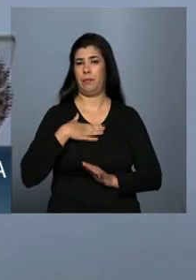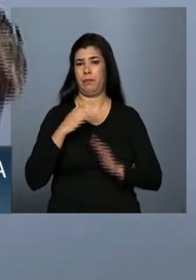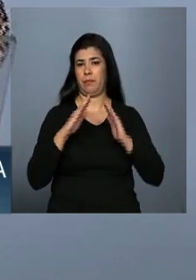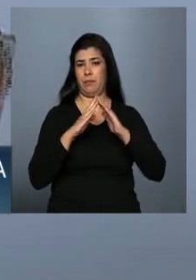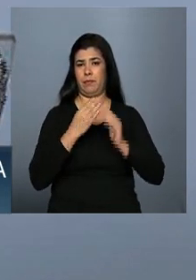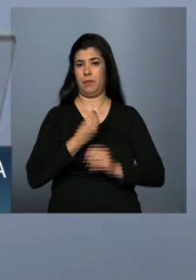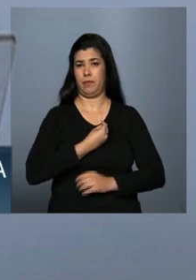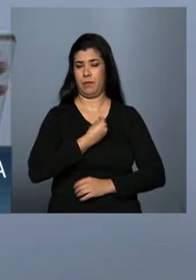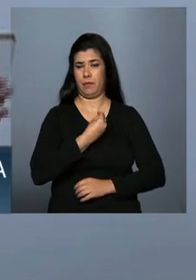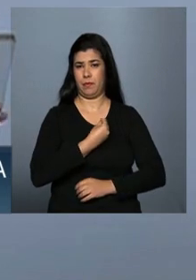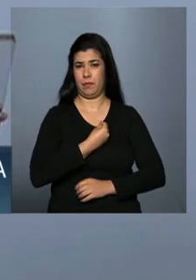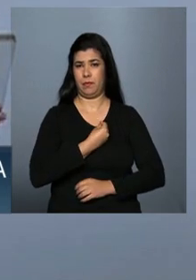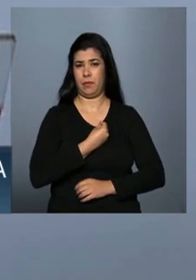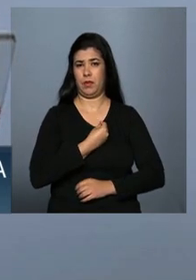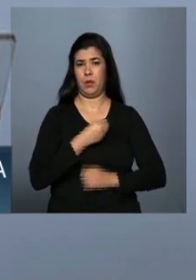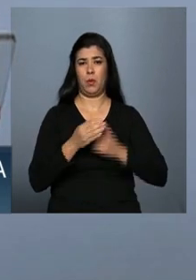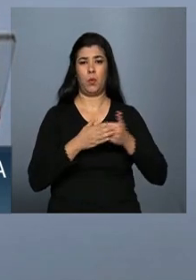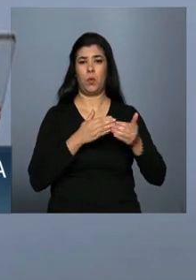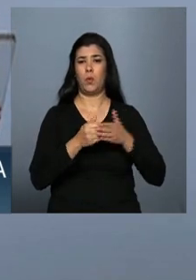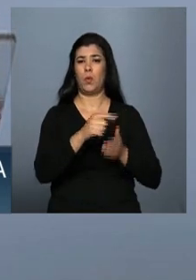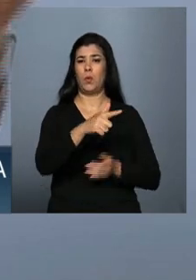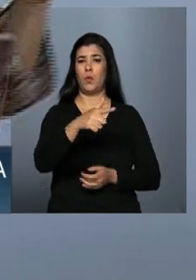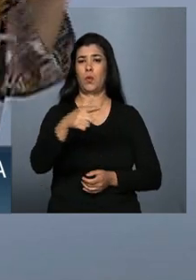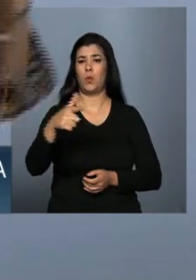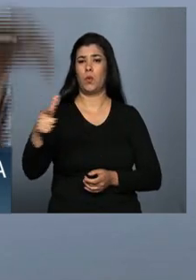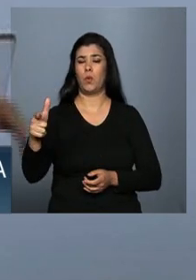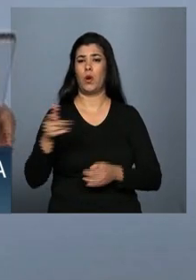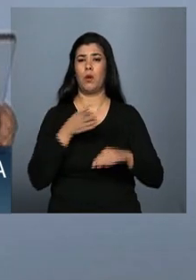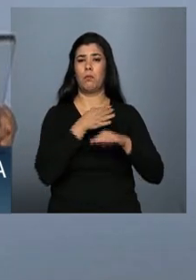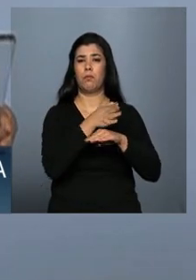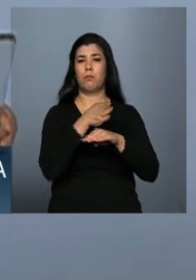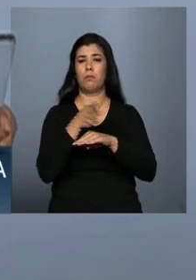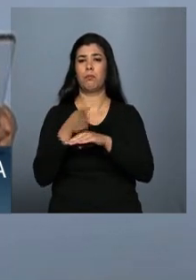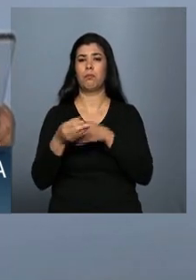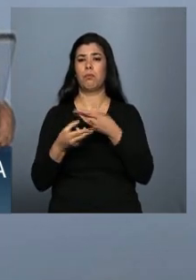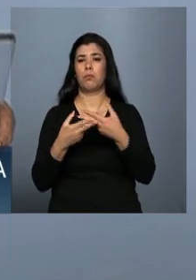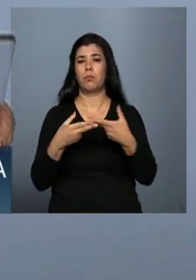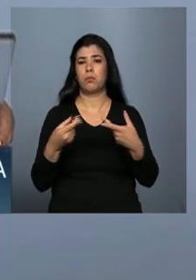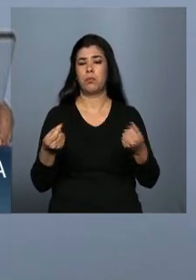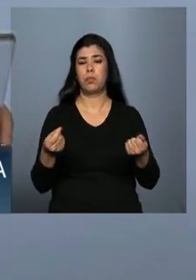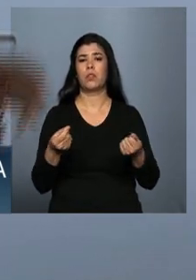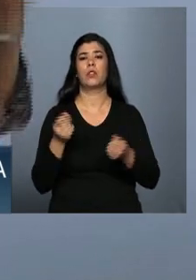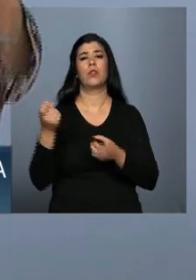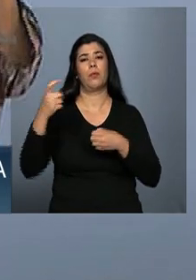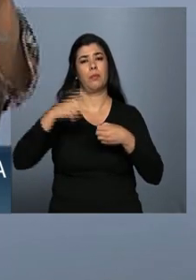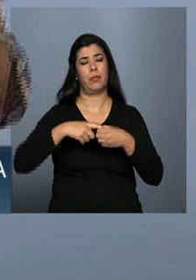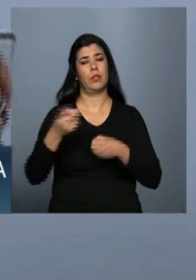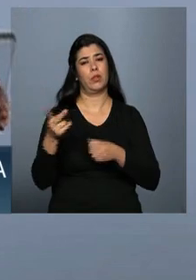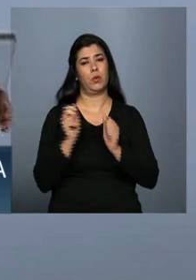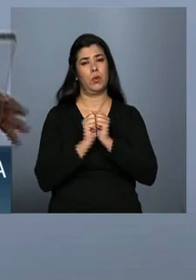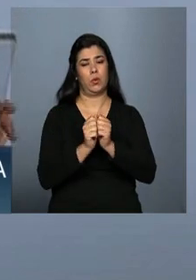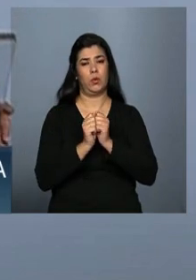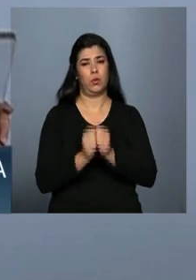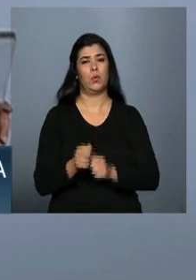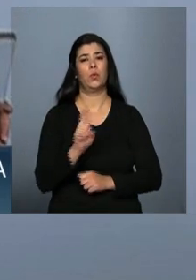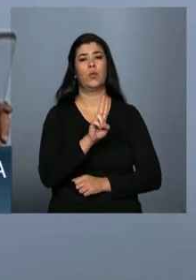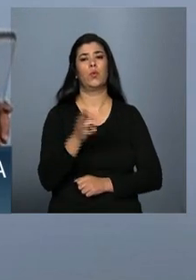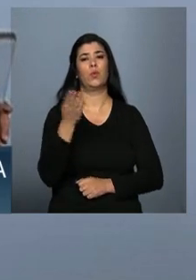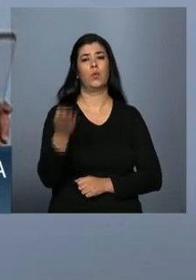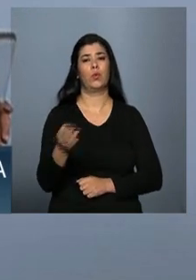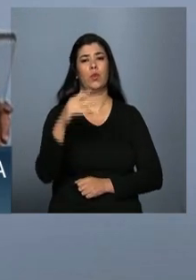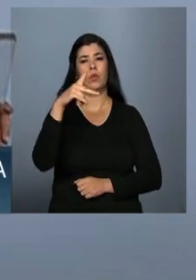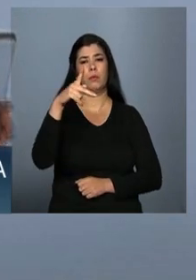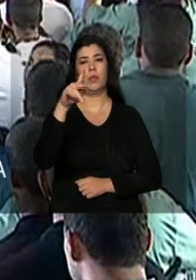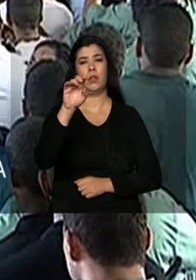mas qualquer um dos empreendimentos que nós realizamos aqui em parceria. Eu me refiro ao